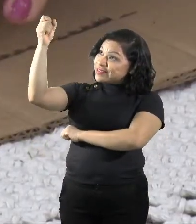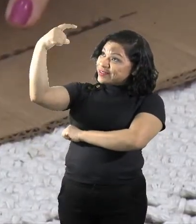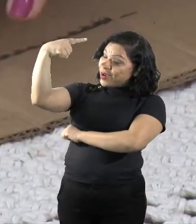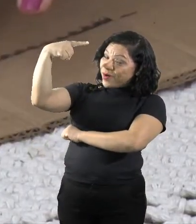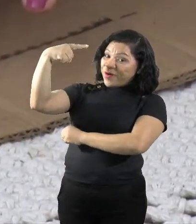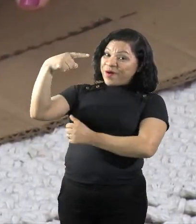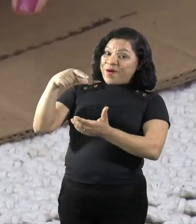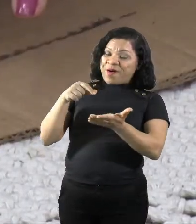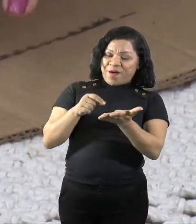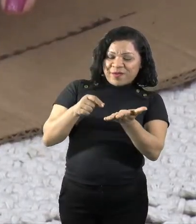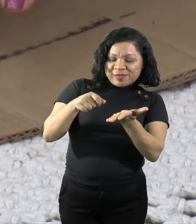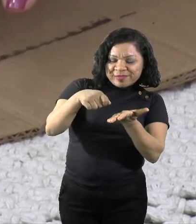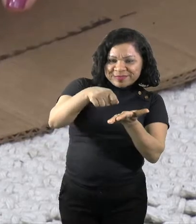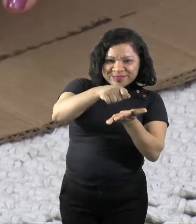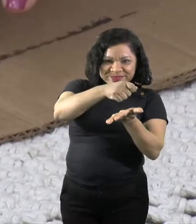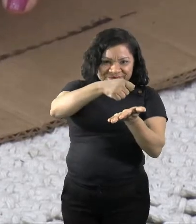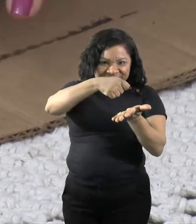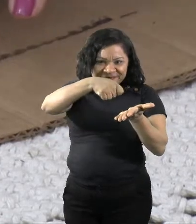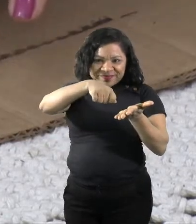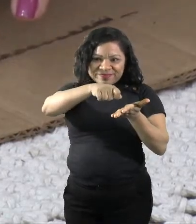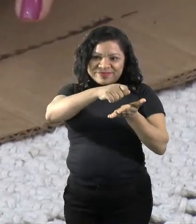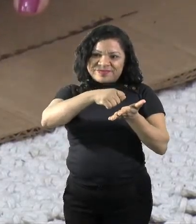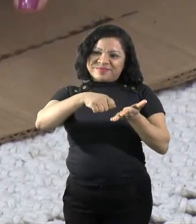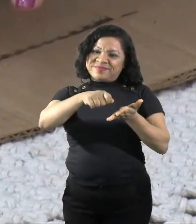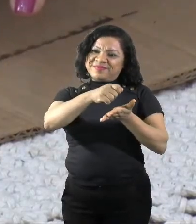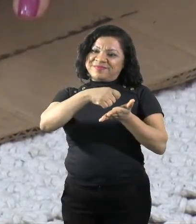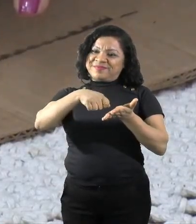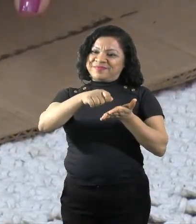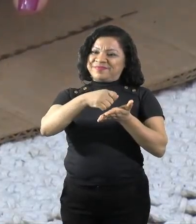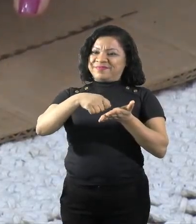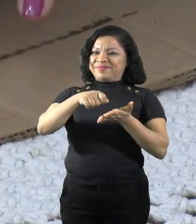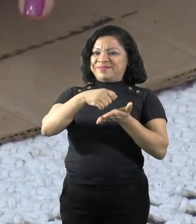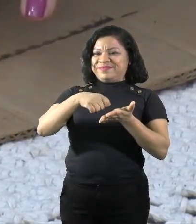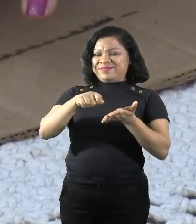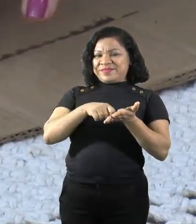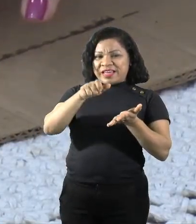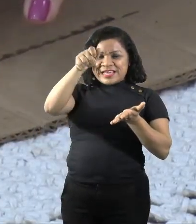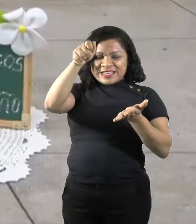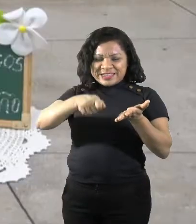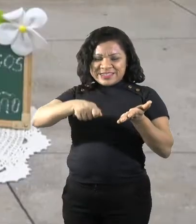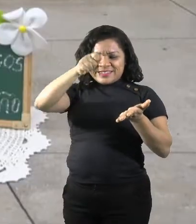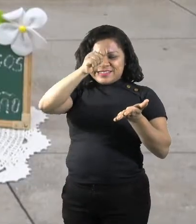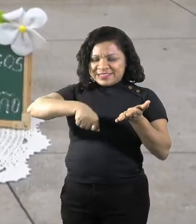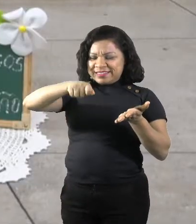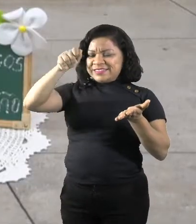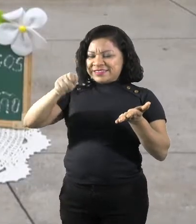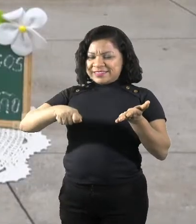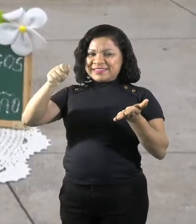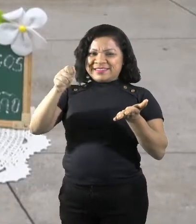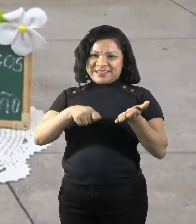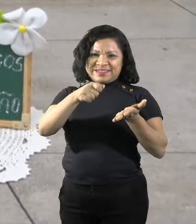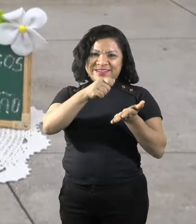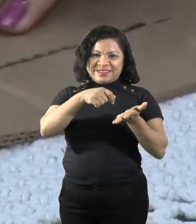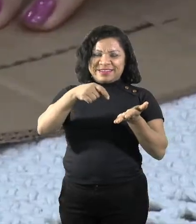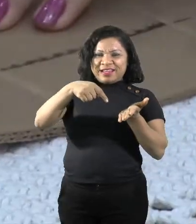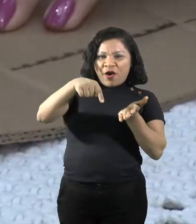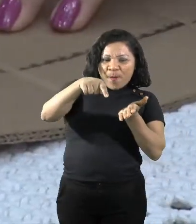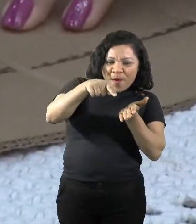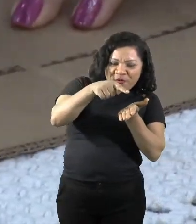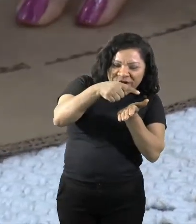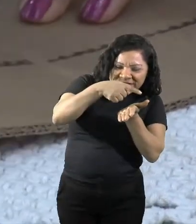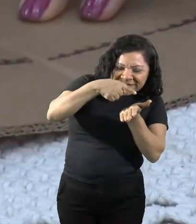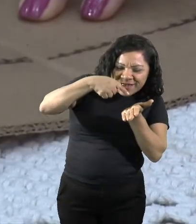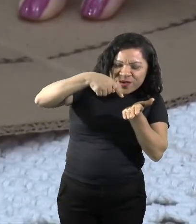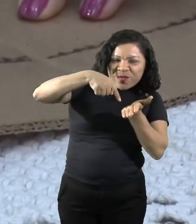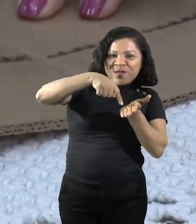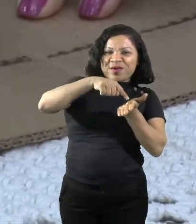vamos fazer um círculo. Depois nós vamos fazer vários risquinhos nesse papelão.